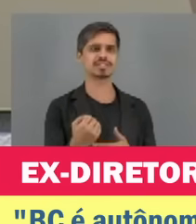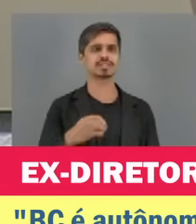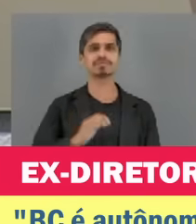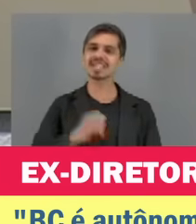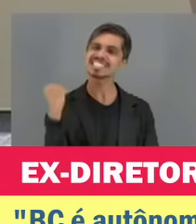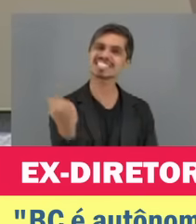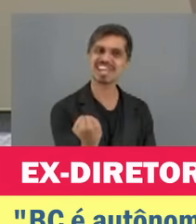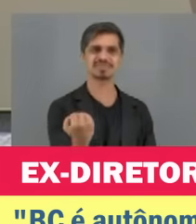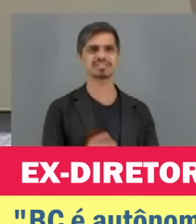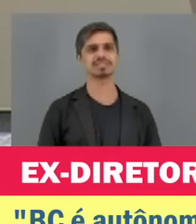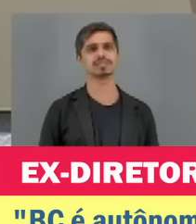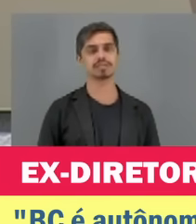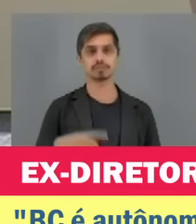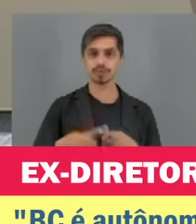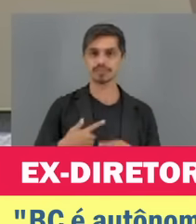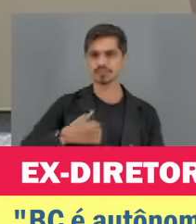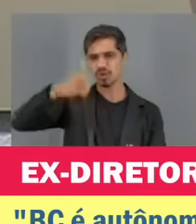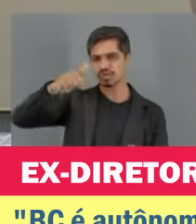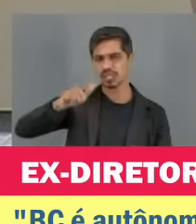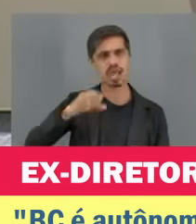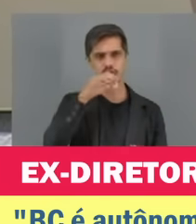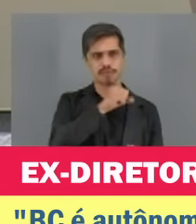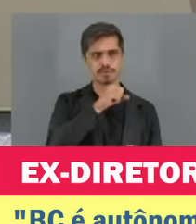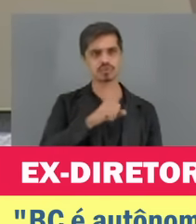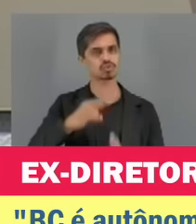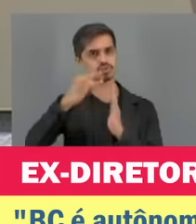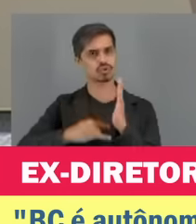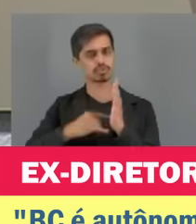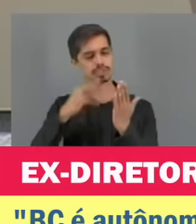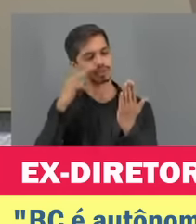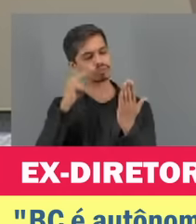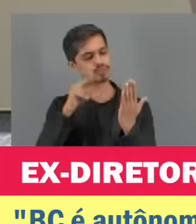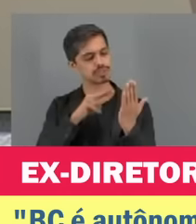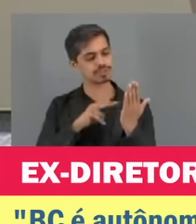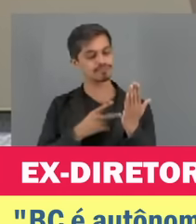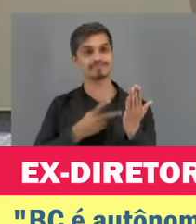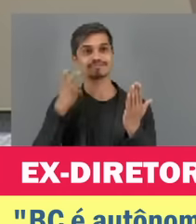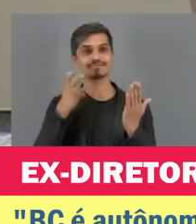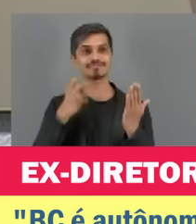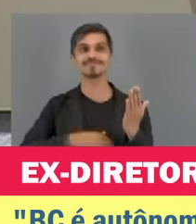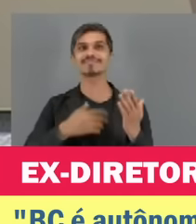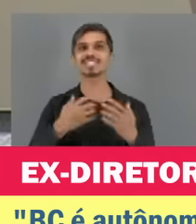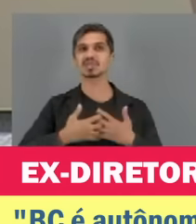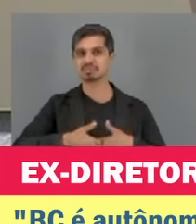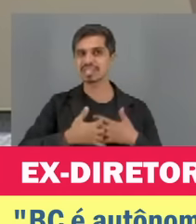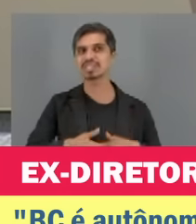Né? Ao examinar com pouco tempo os documentos pertinentes, ficou aparente para mim a complexidade do